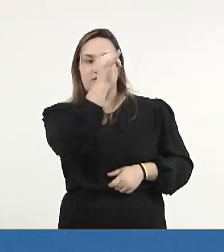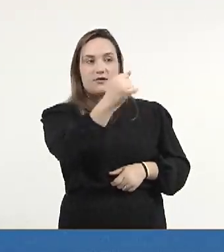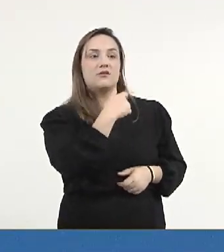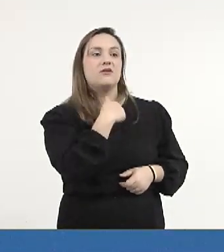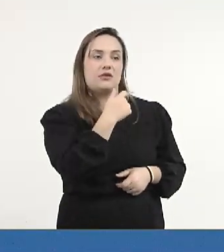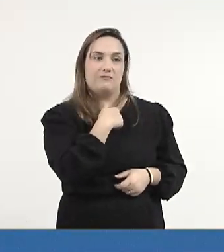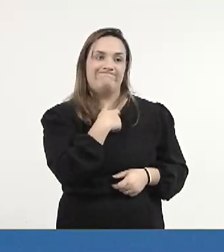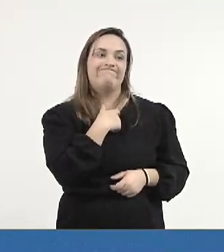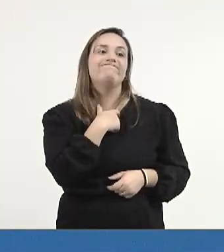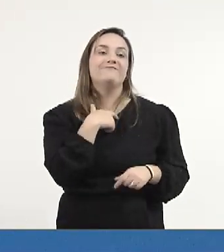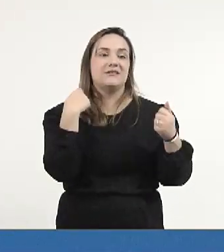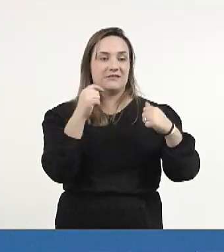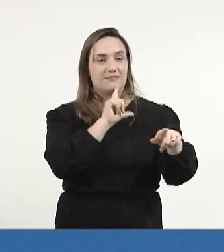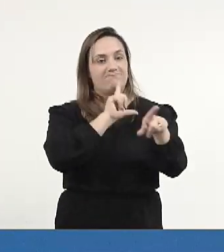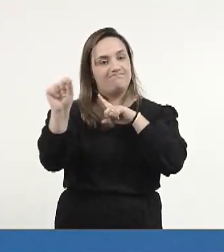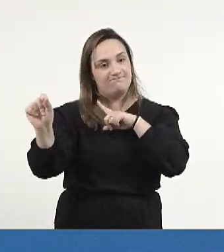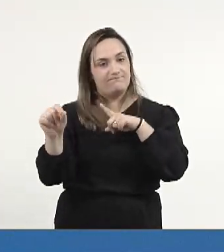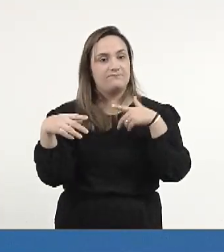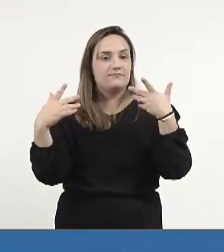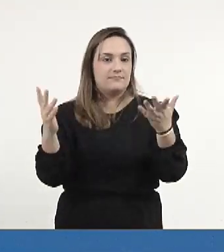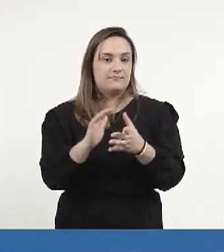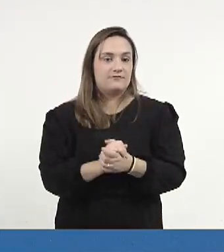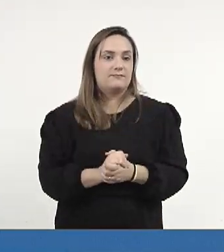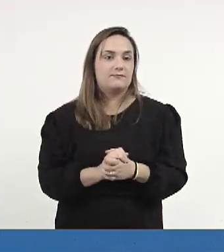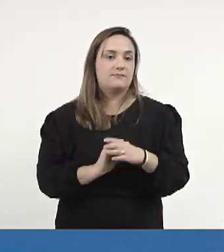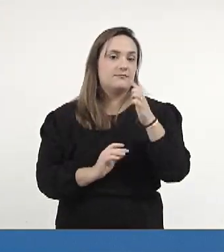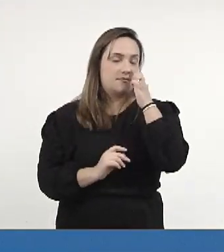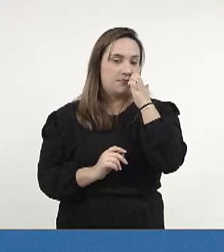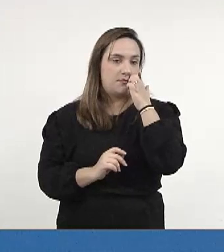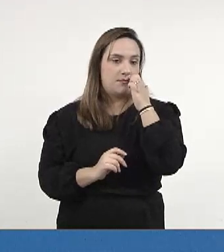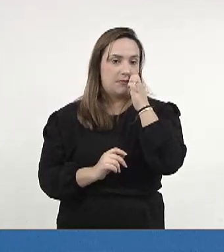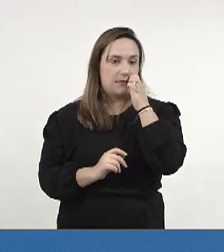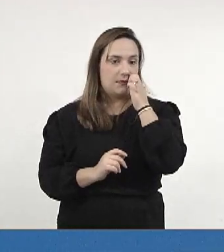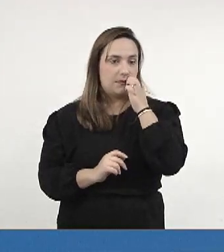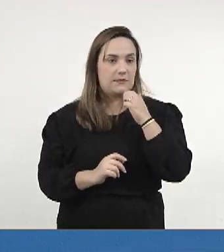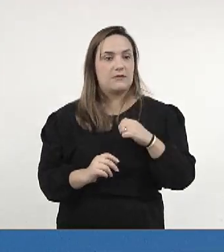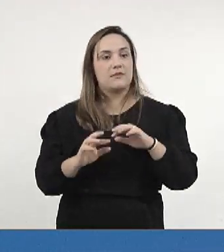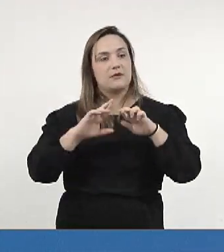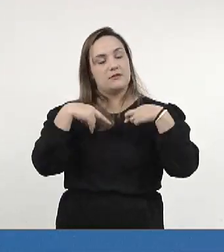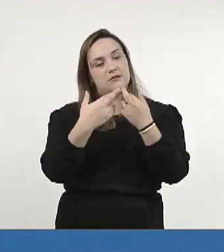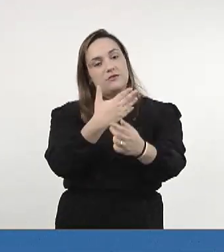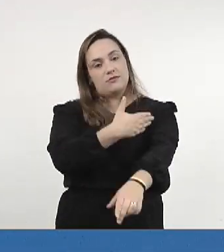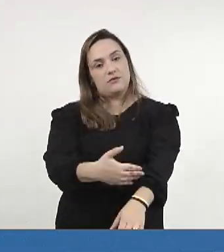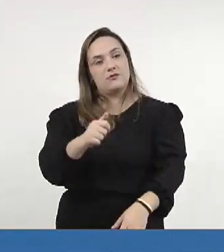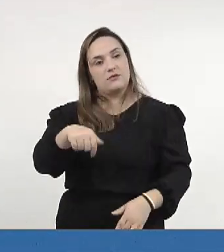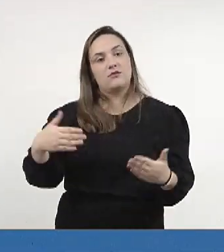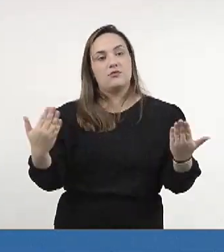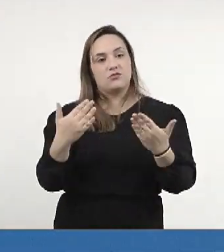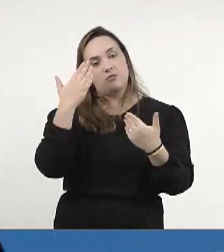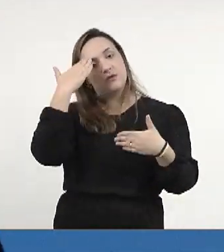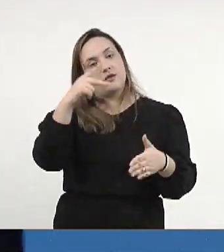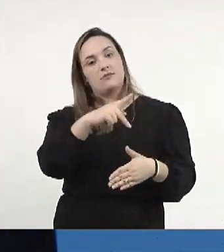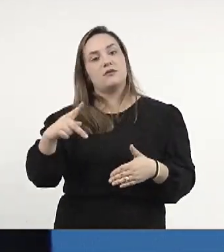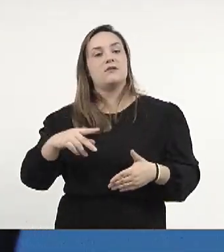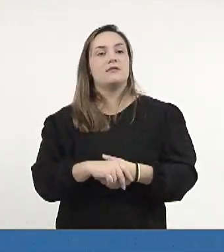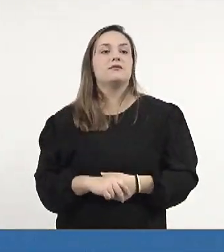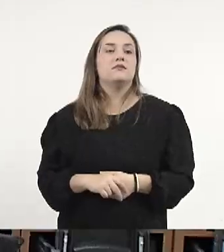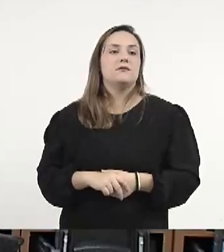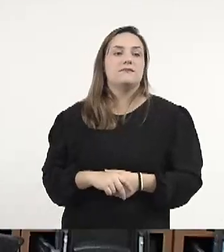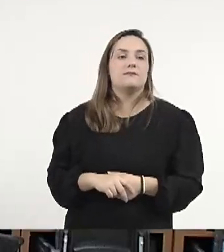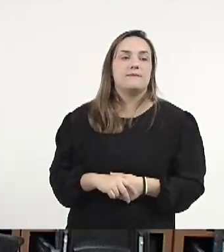vou me ausentar por essa razão, por essas razões da sessão de hoje. Obrigado, presidente.